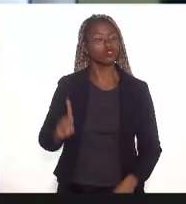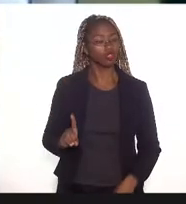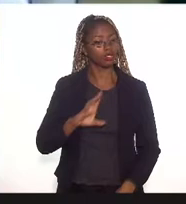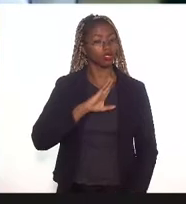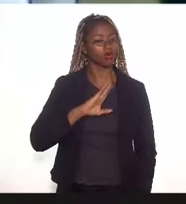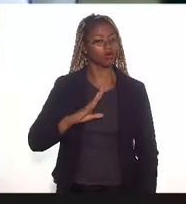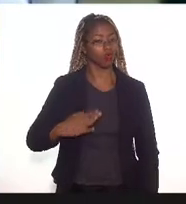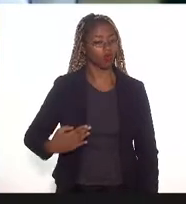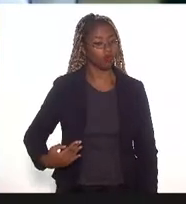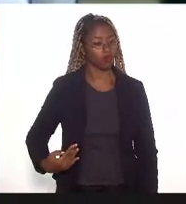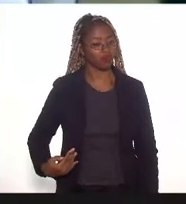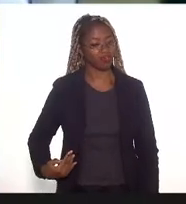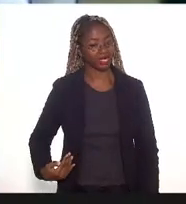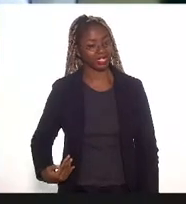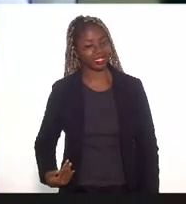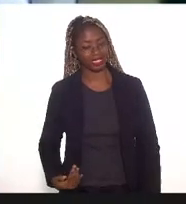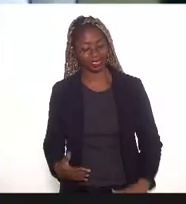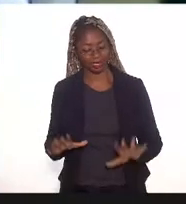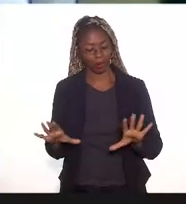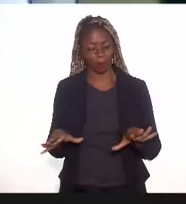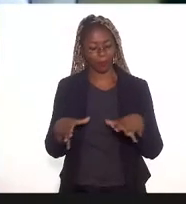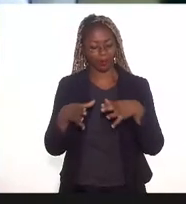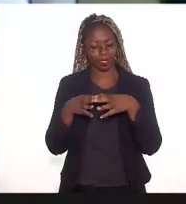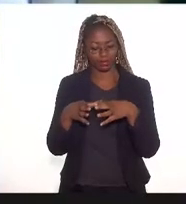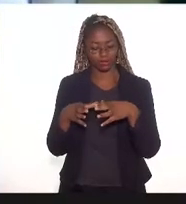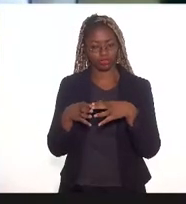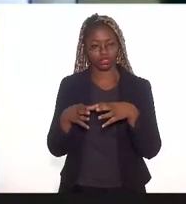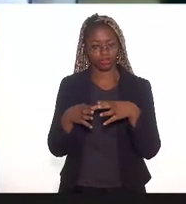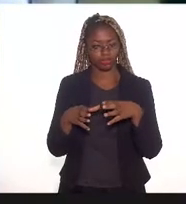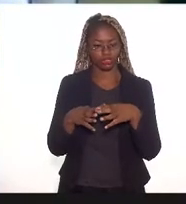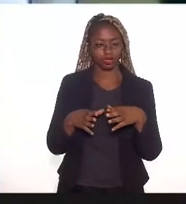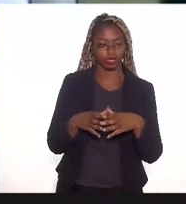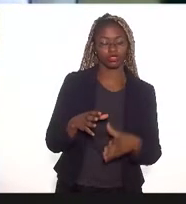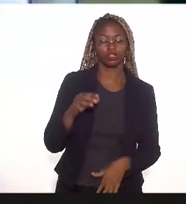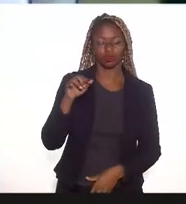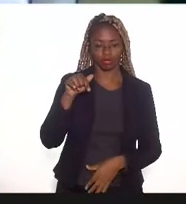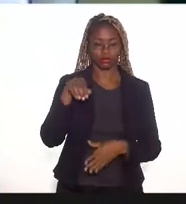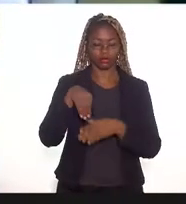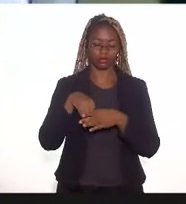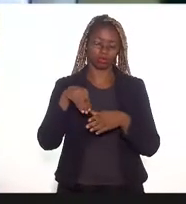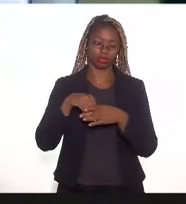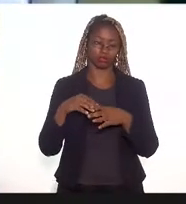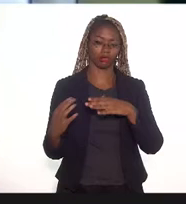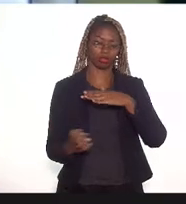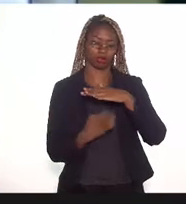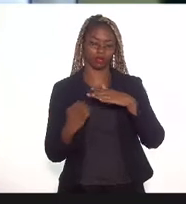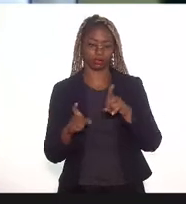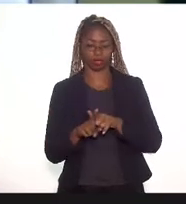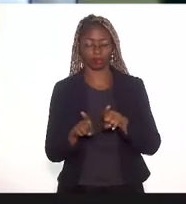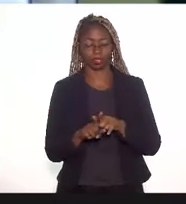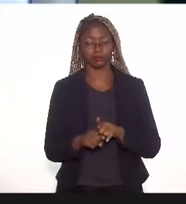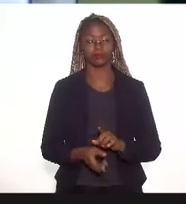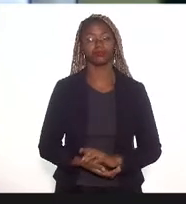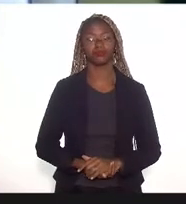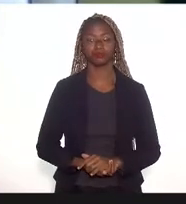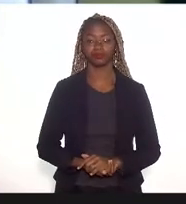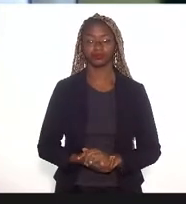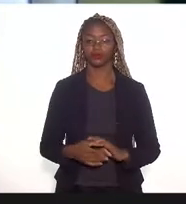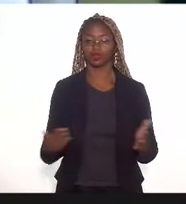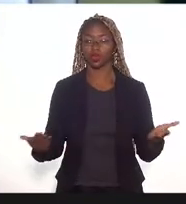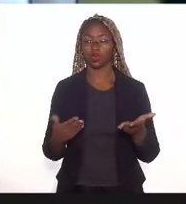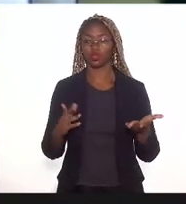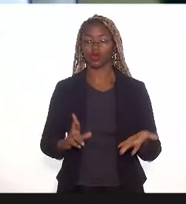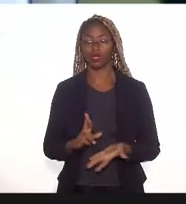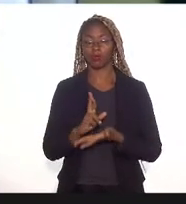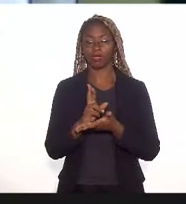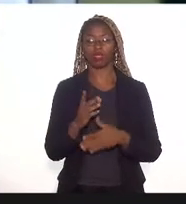governança corporativa e conformidade, que observa todas as tratativas e atuações da companhia, e hoje é representada pelo